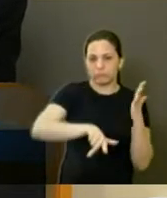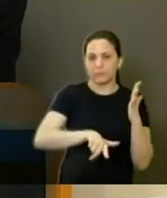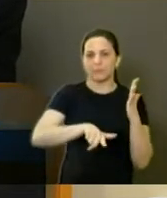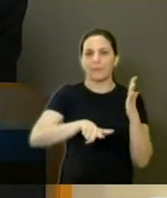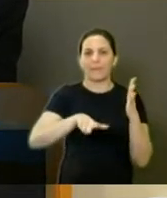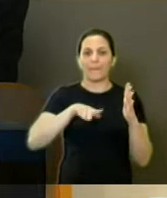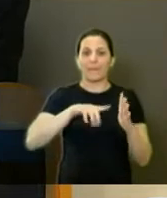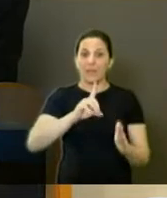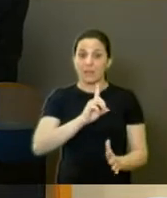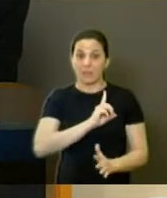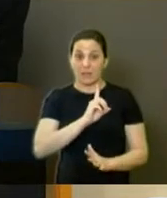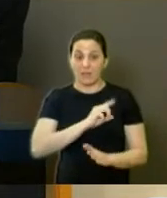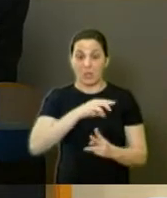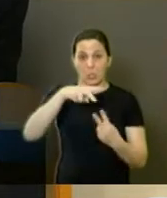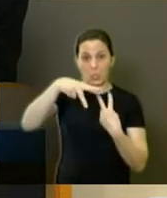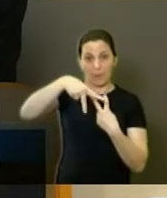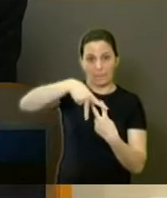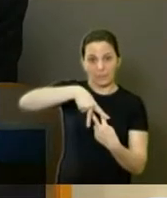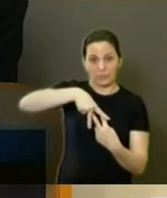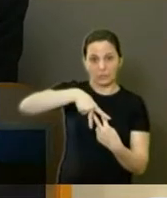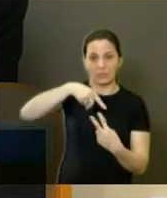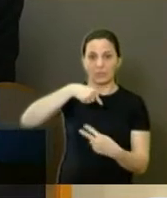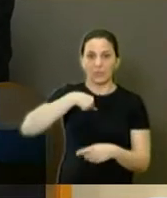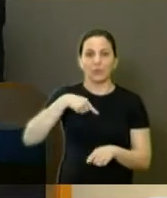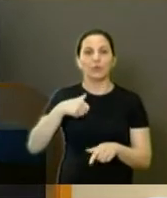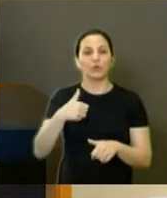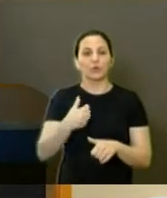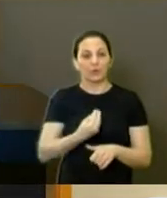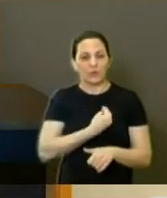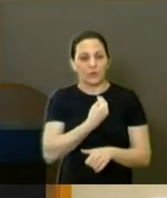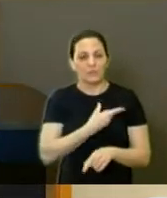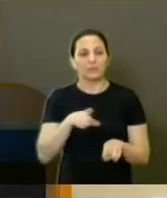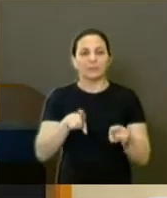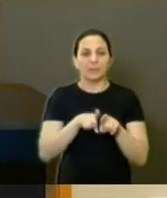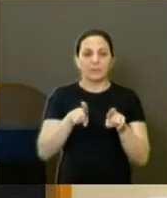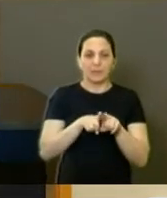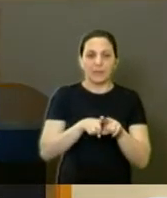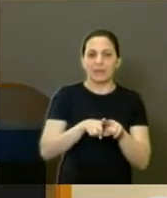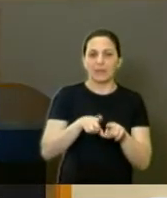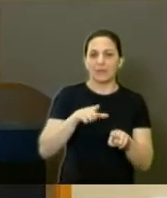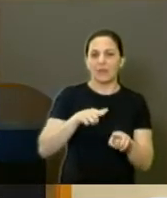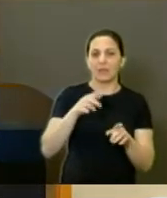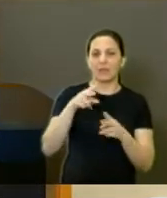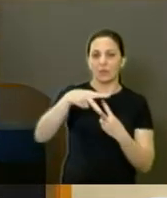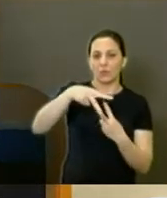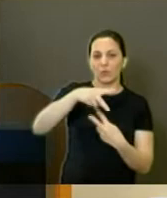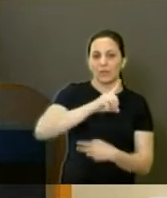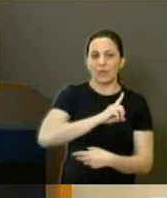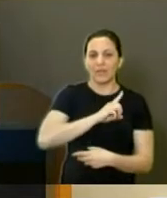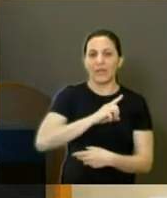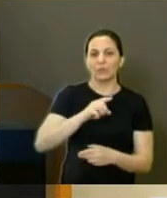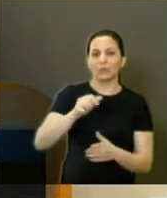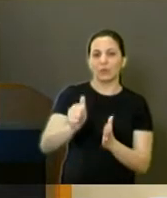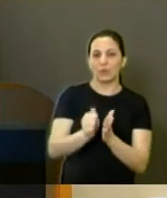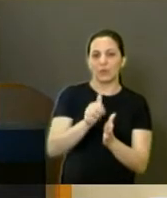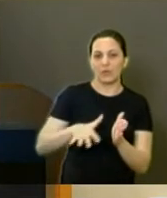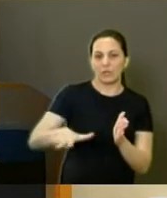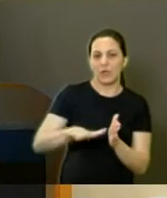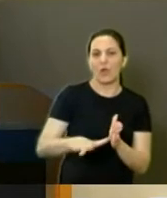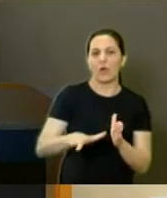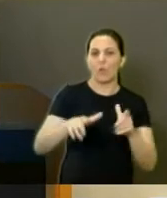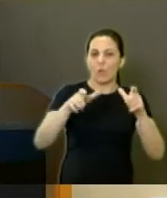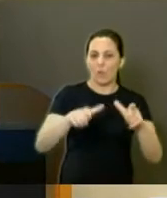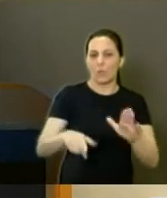como delegado também, que você foi, eu também fui, tem o nosso delegado regional hoje, o Ovidio, hoje o nosso distrital,